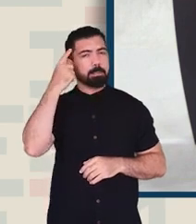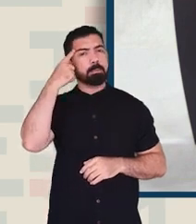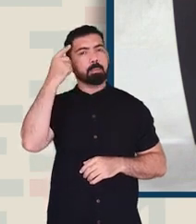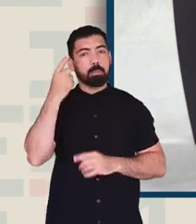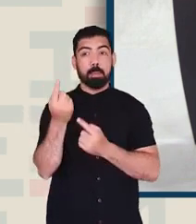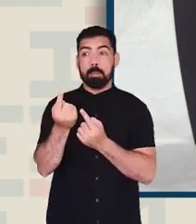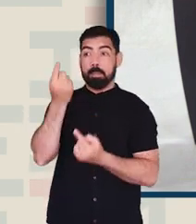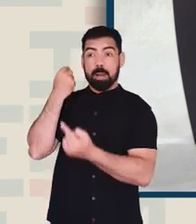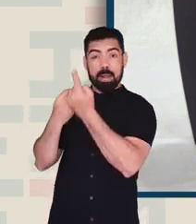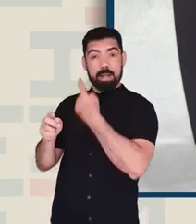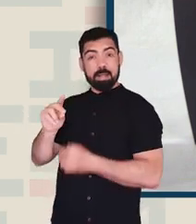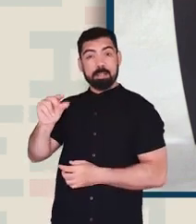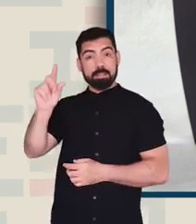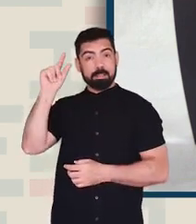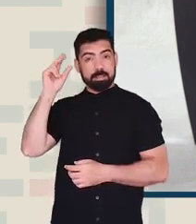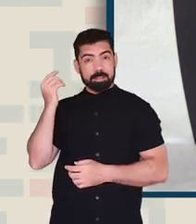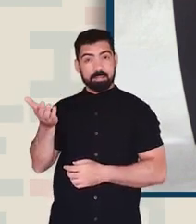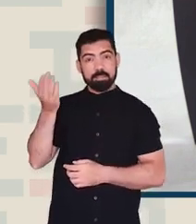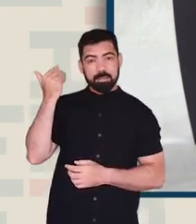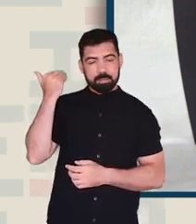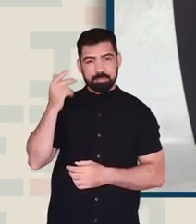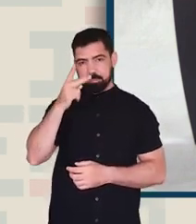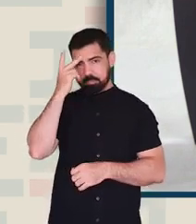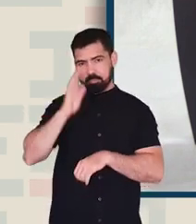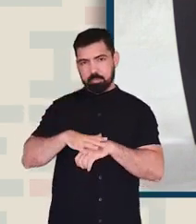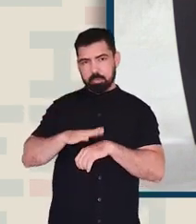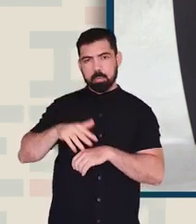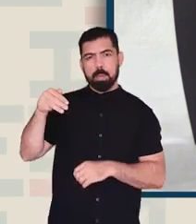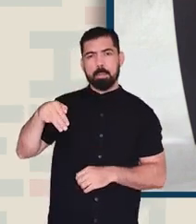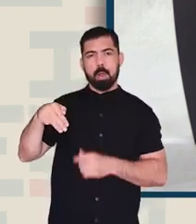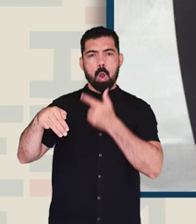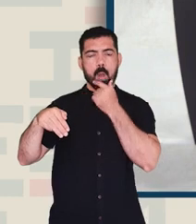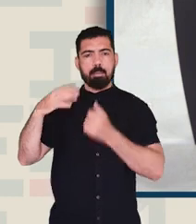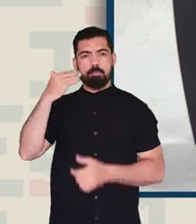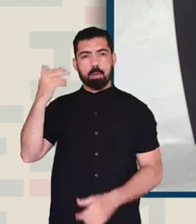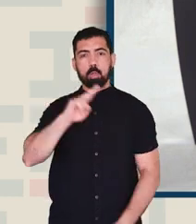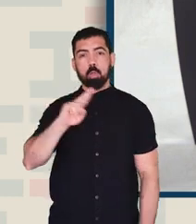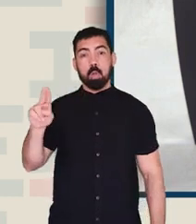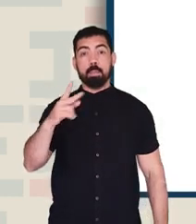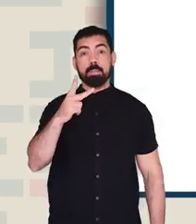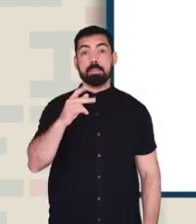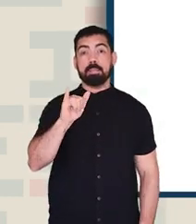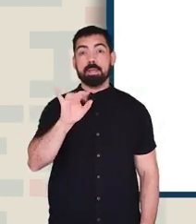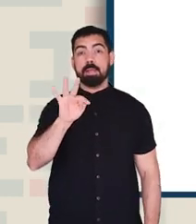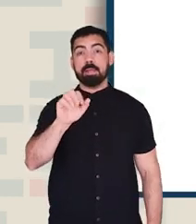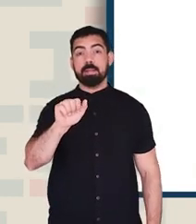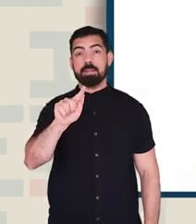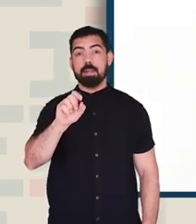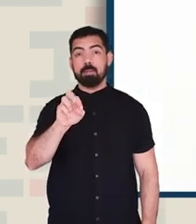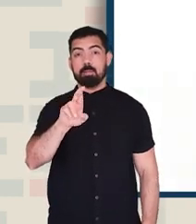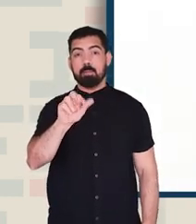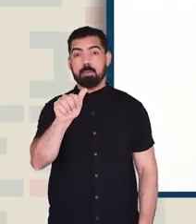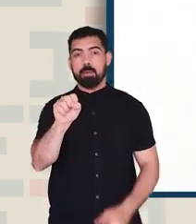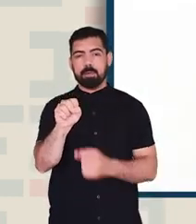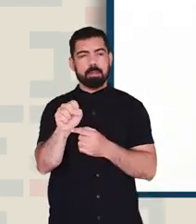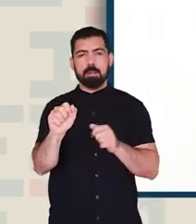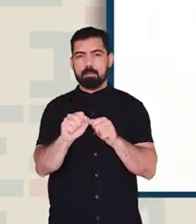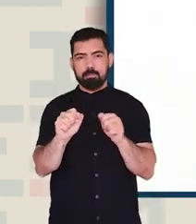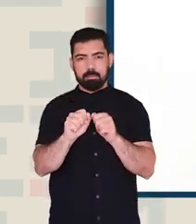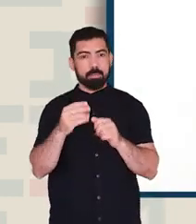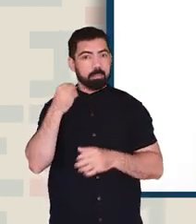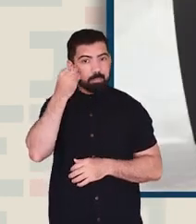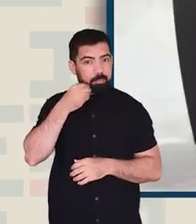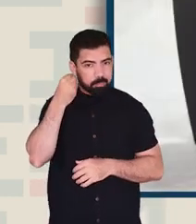agora na antiguidade, a gente pode pensar no matemático Pitágoras, e o Pitágoras ele fez esse experimento sobre a